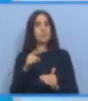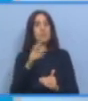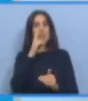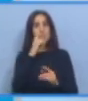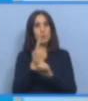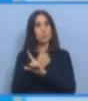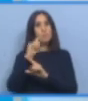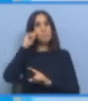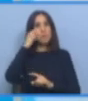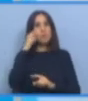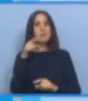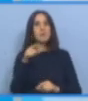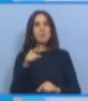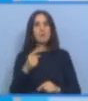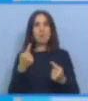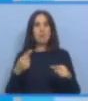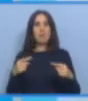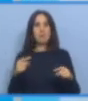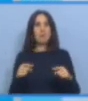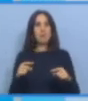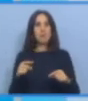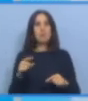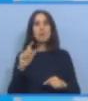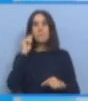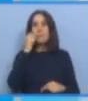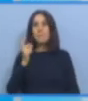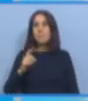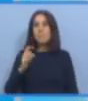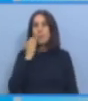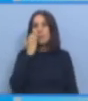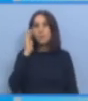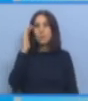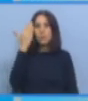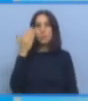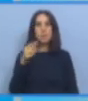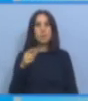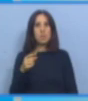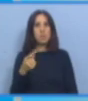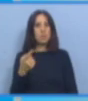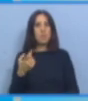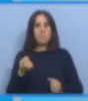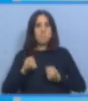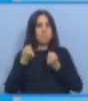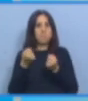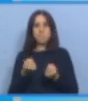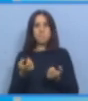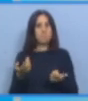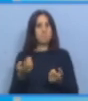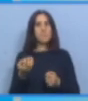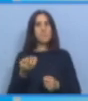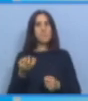efeito estufa, que nós temos as consequências muitas das vezes mais graves e com a menor incapacidade